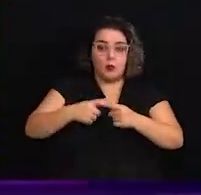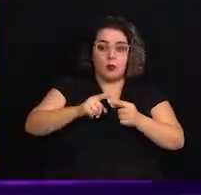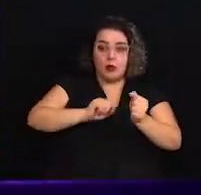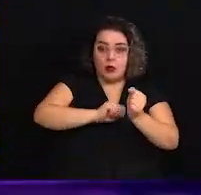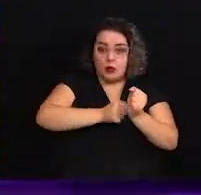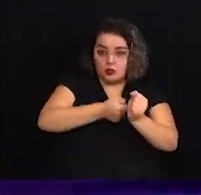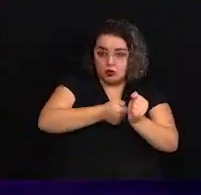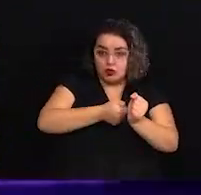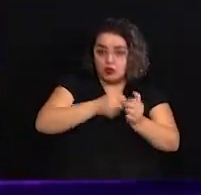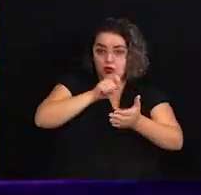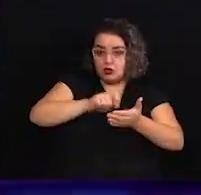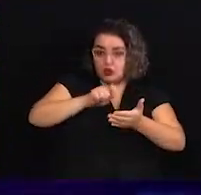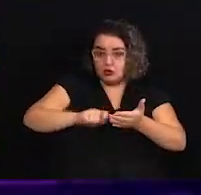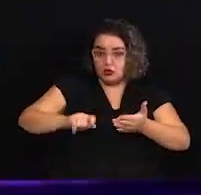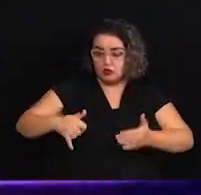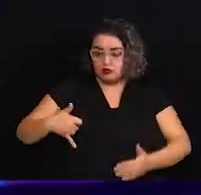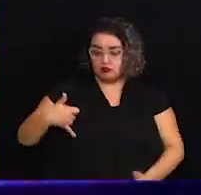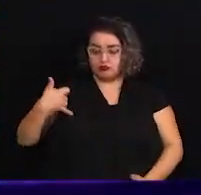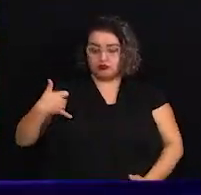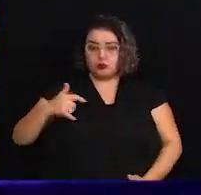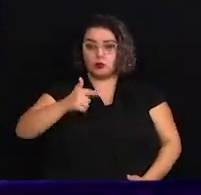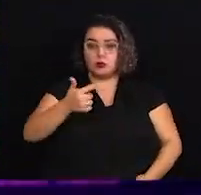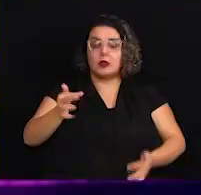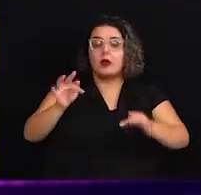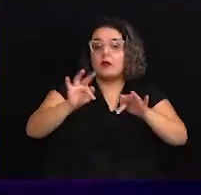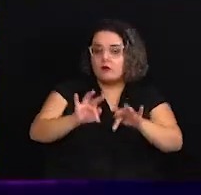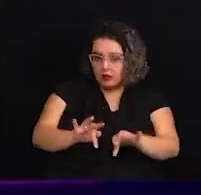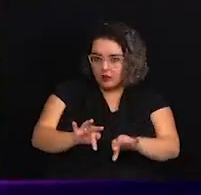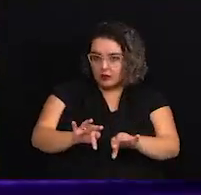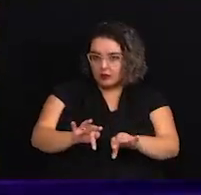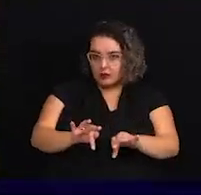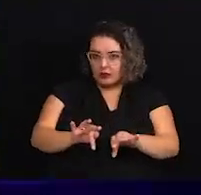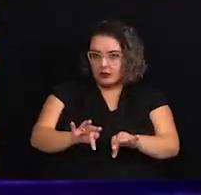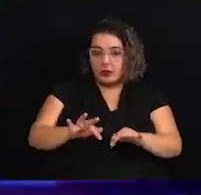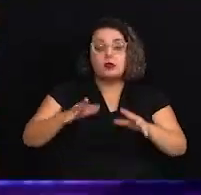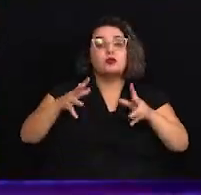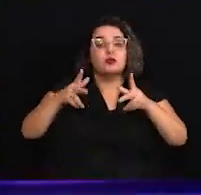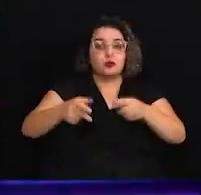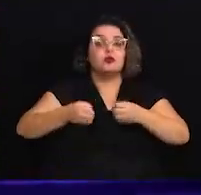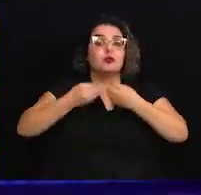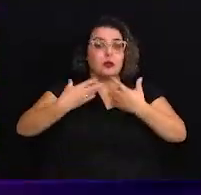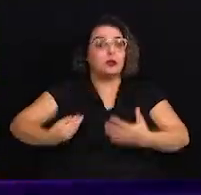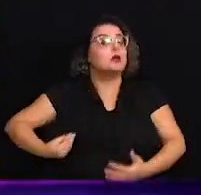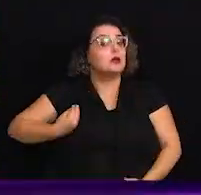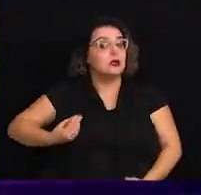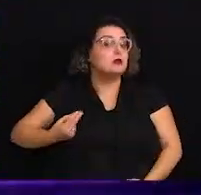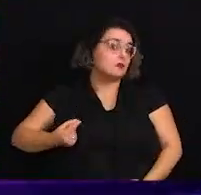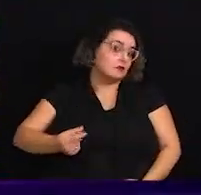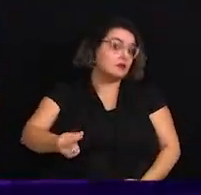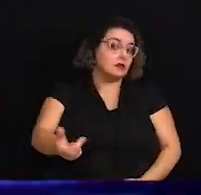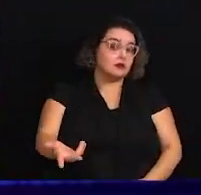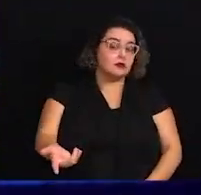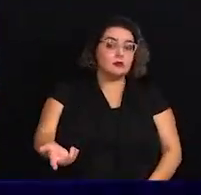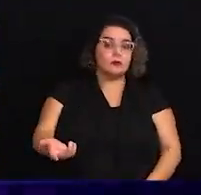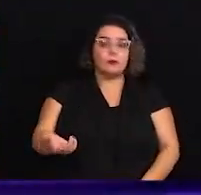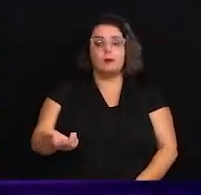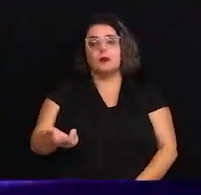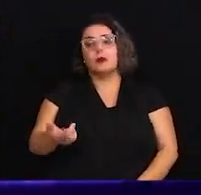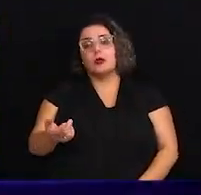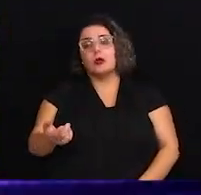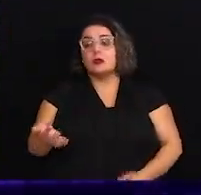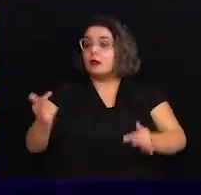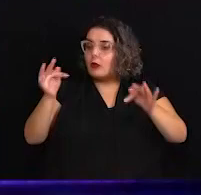Diário do Soberbo ele não tem fim. Ele diz no seu final que tudo vai ficar bem e a vida continua,